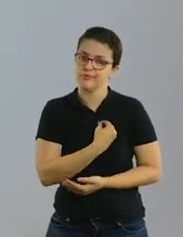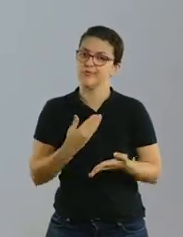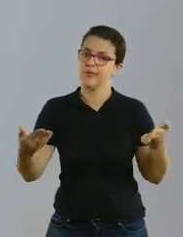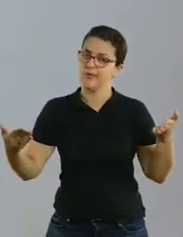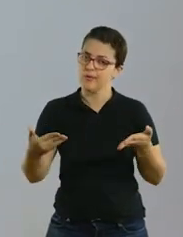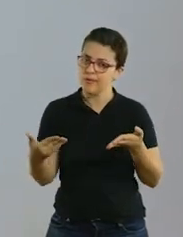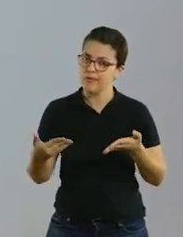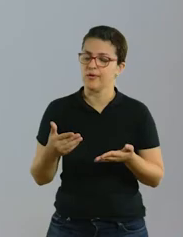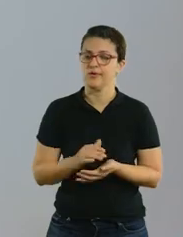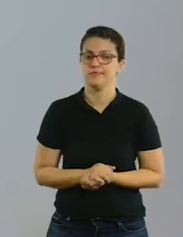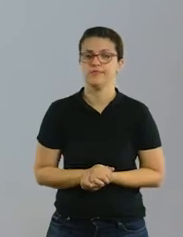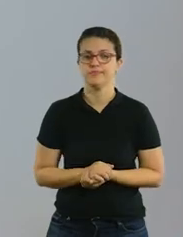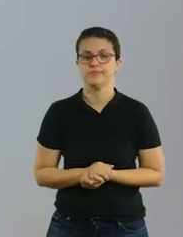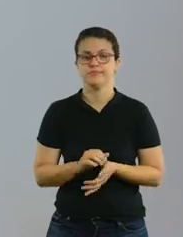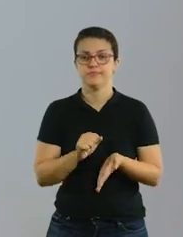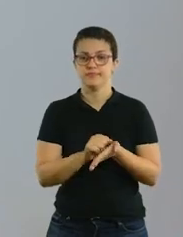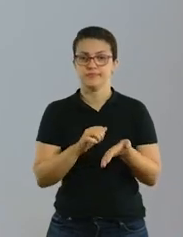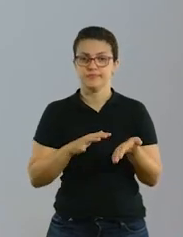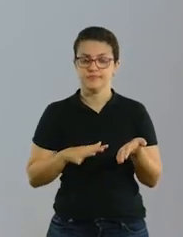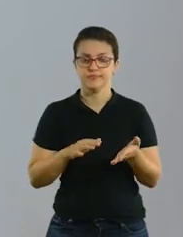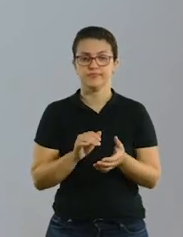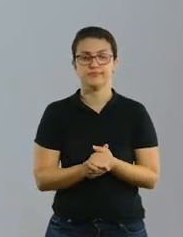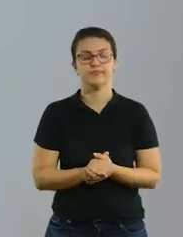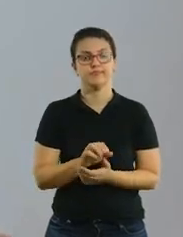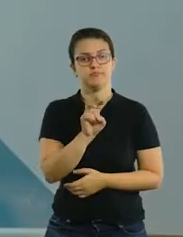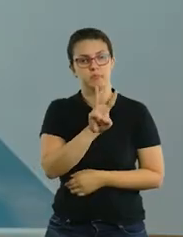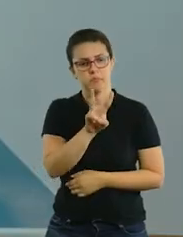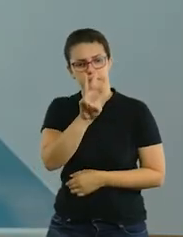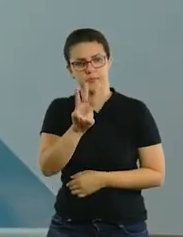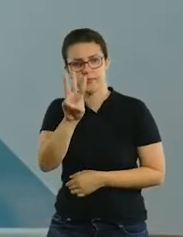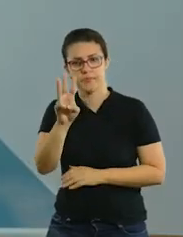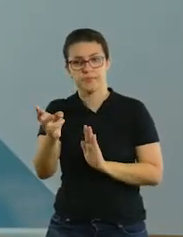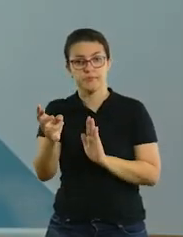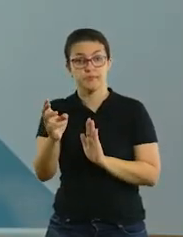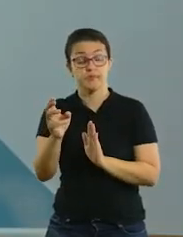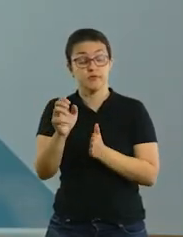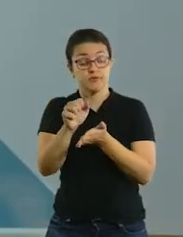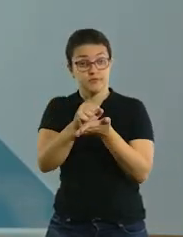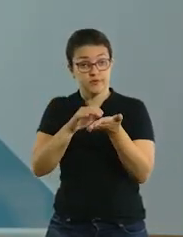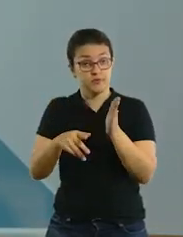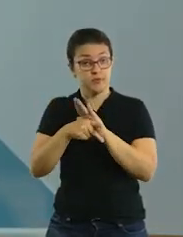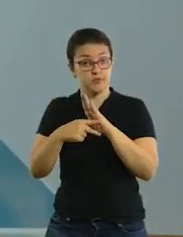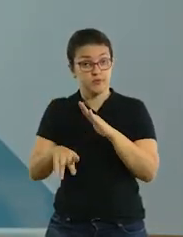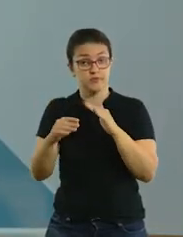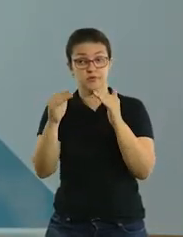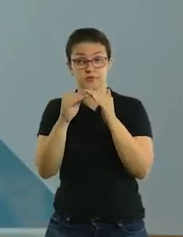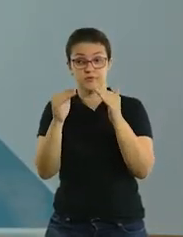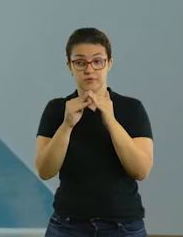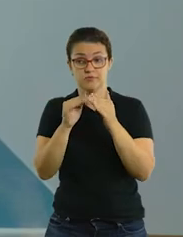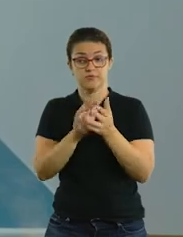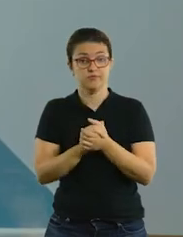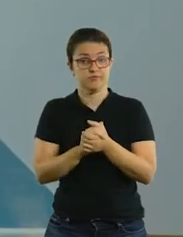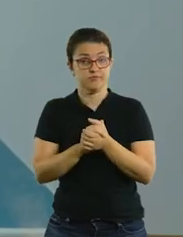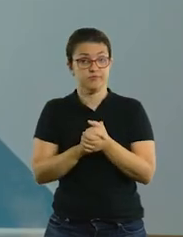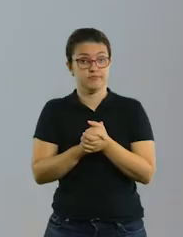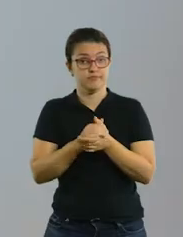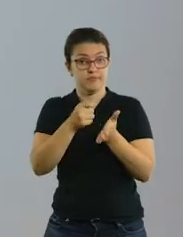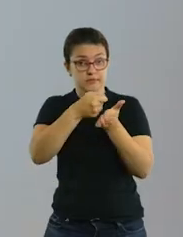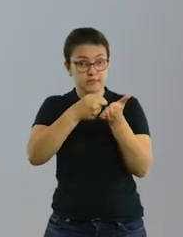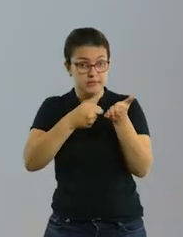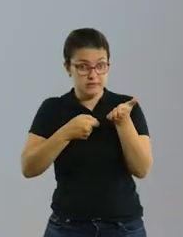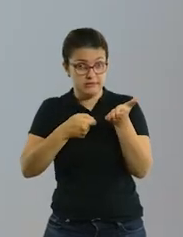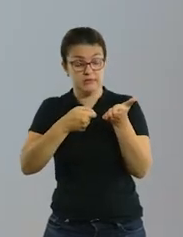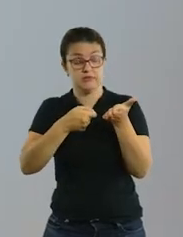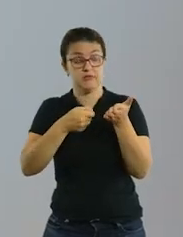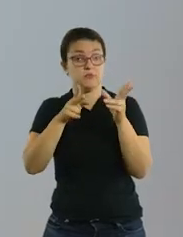vivendo. Então, para fazer essa atividade, vocês vão entrar no link Lição de Casa e vão pegar esse texto que